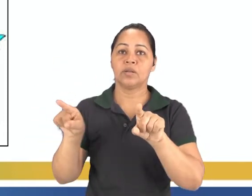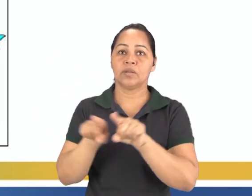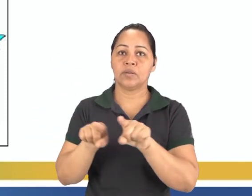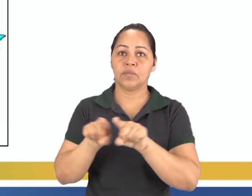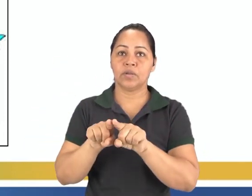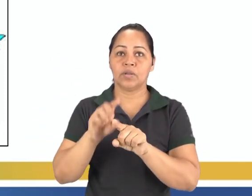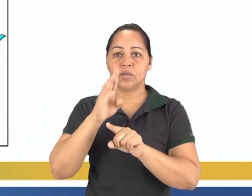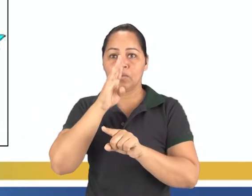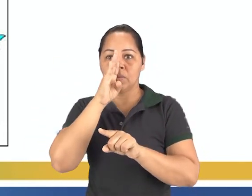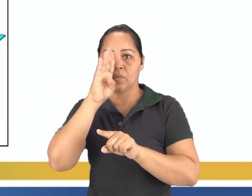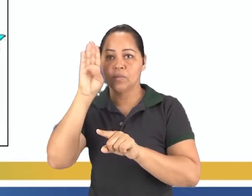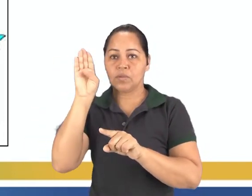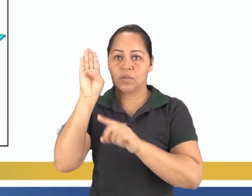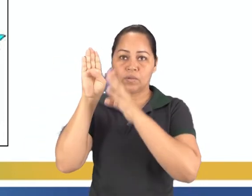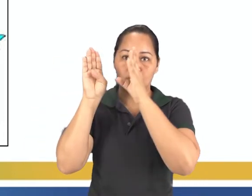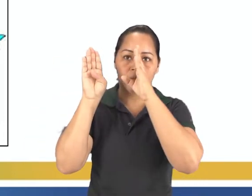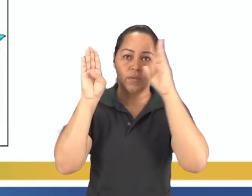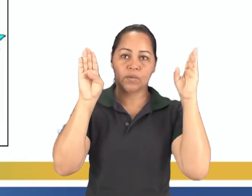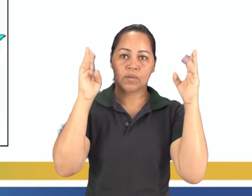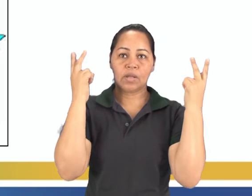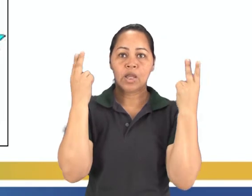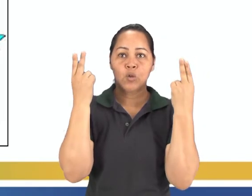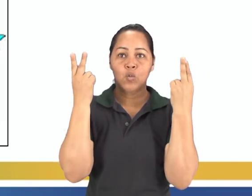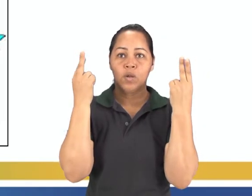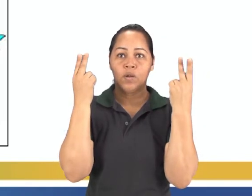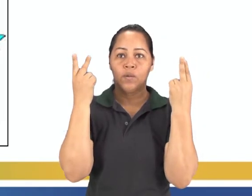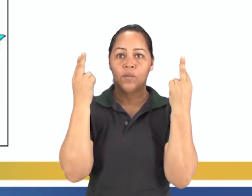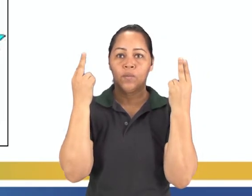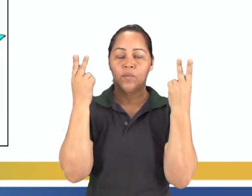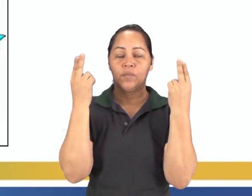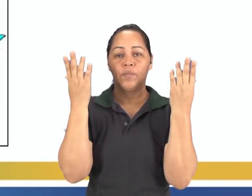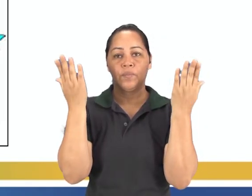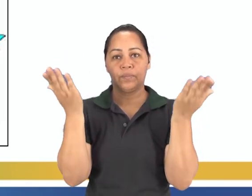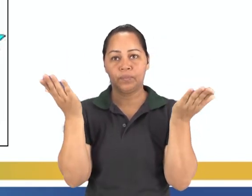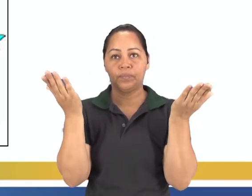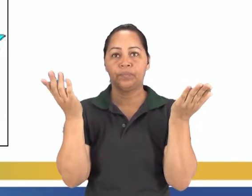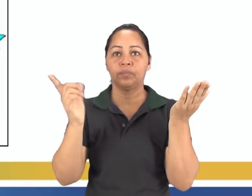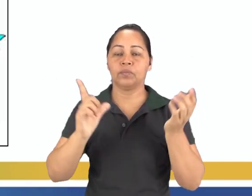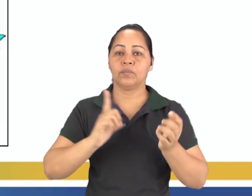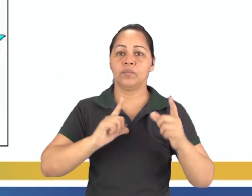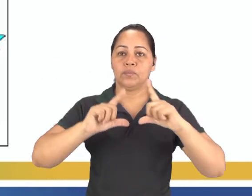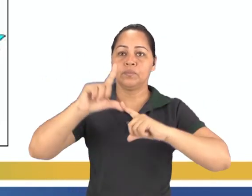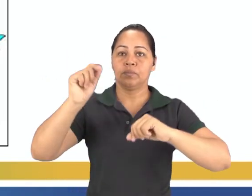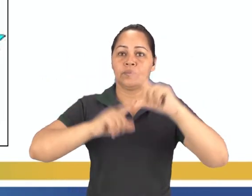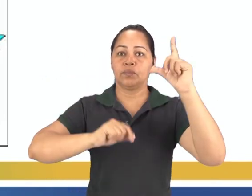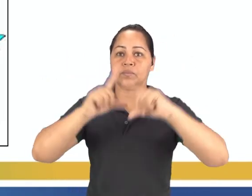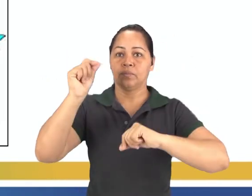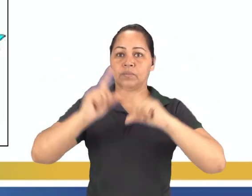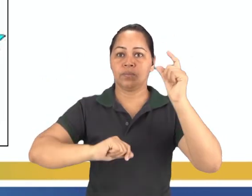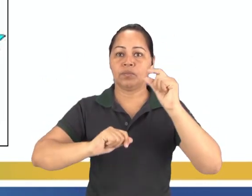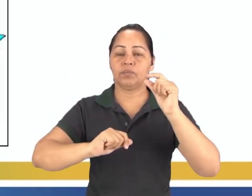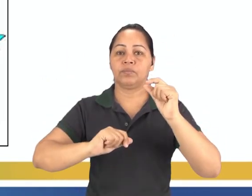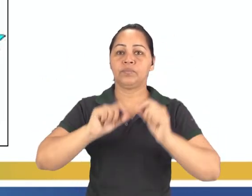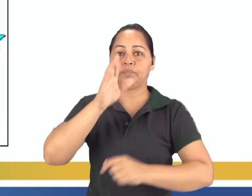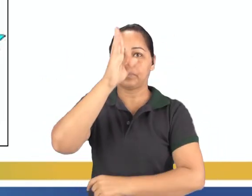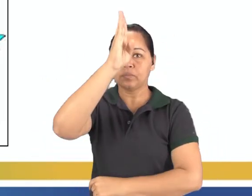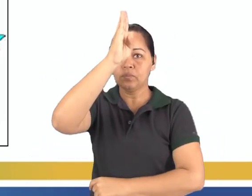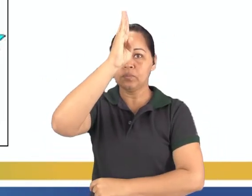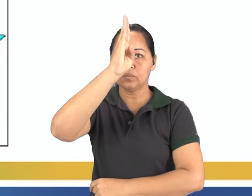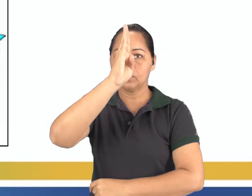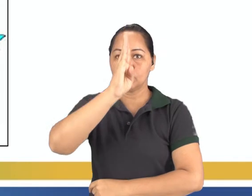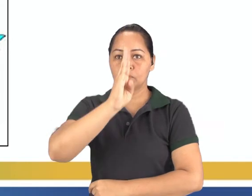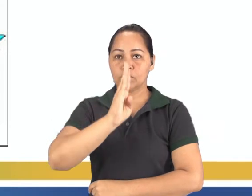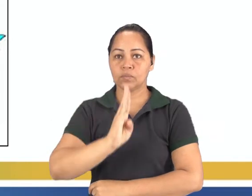esquerdo, acontece também do lado direito da figura. E nós temos aí novamente a nossa estrela, né?